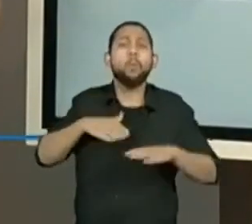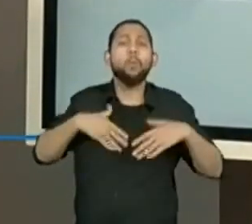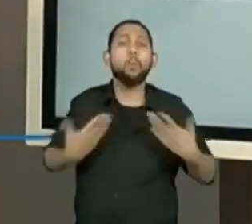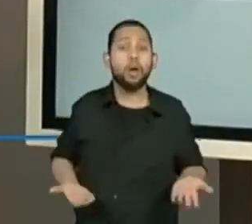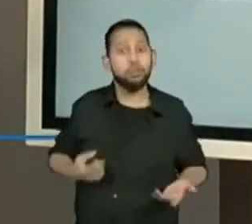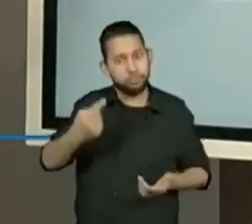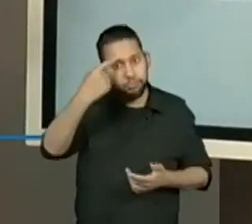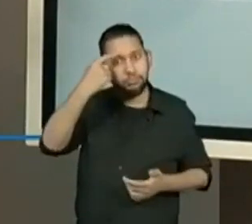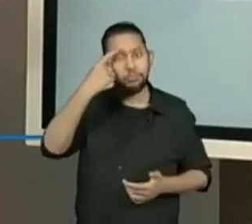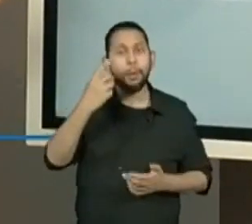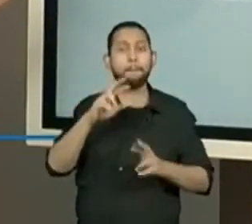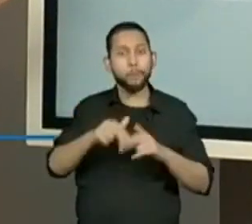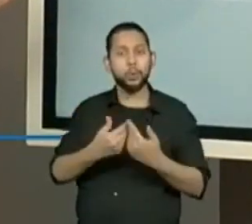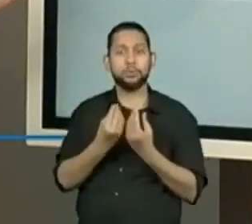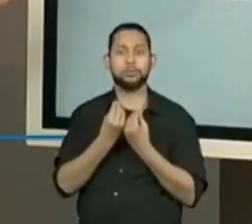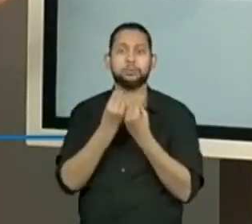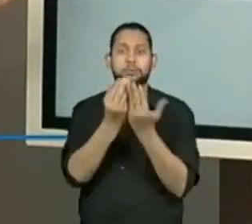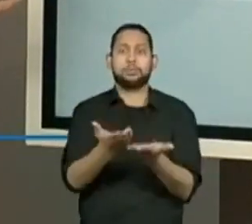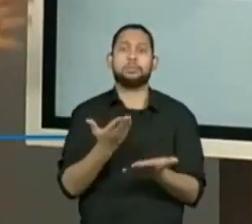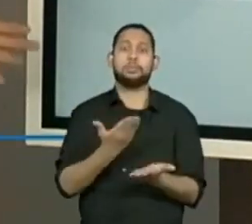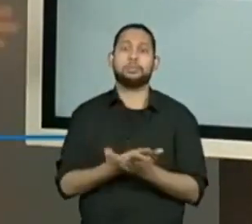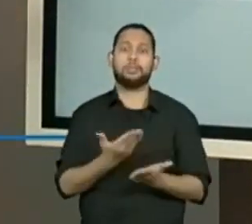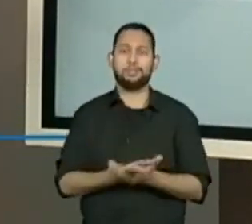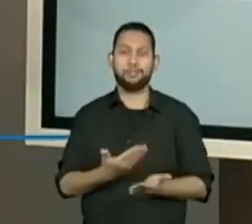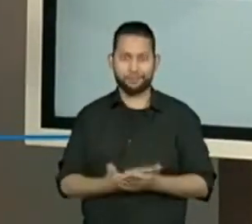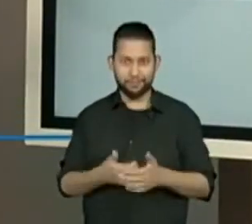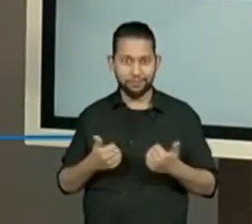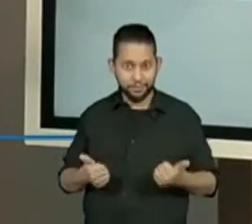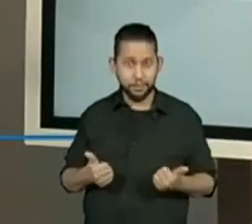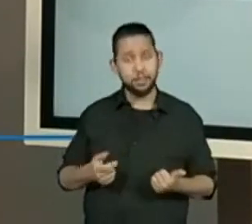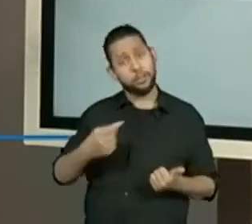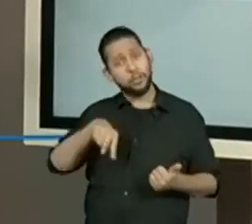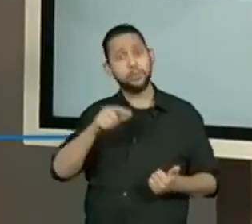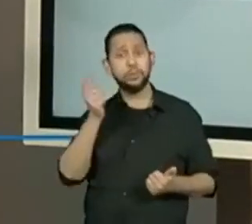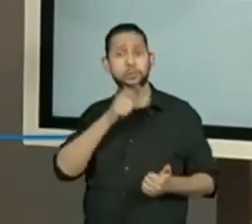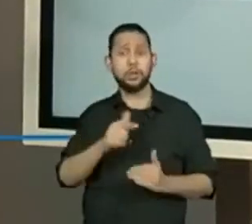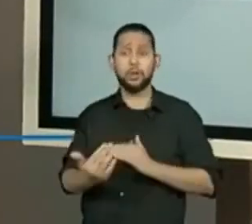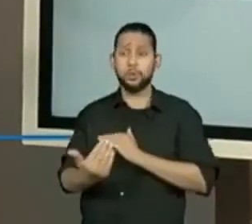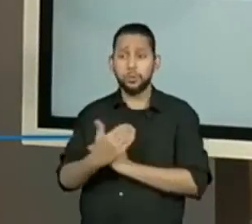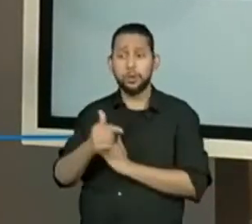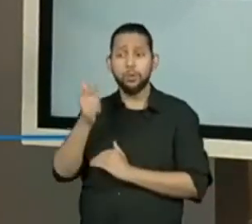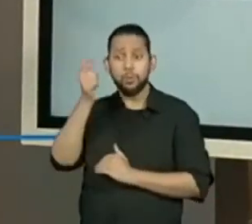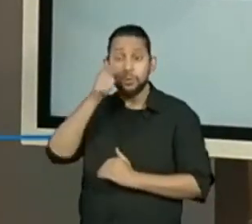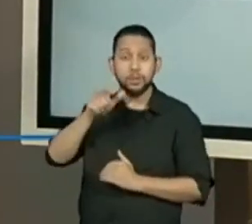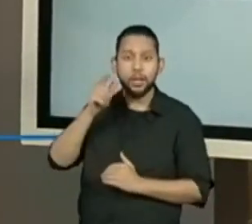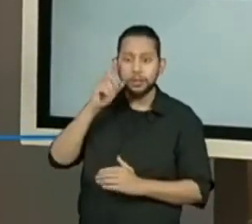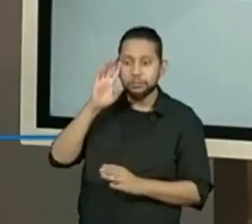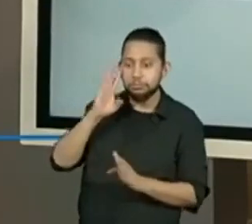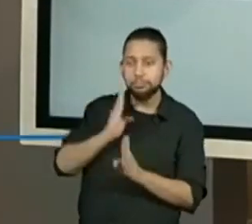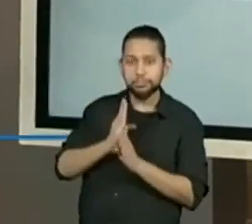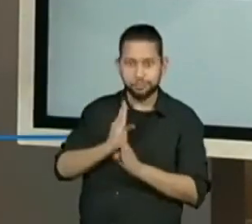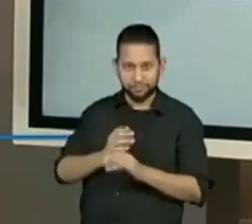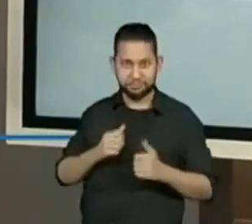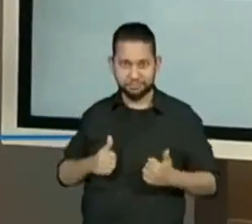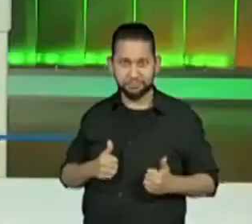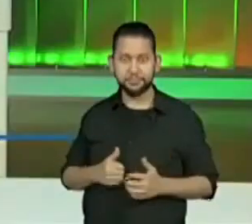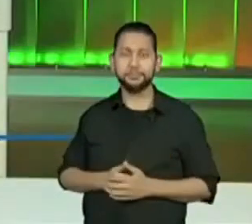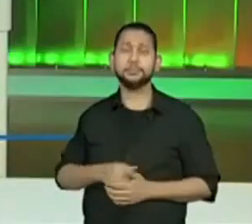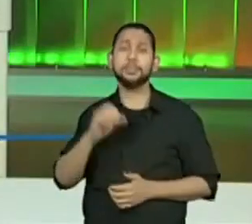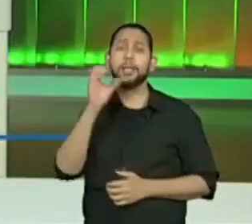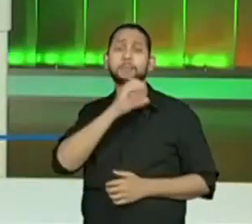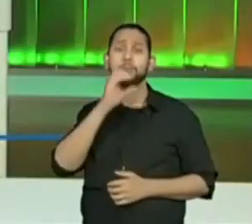aula aqui foi para a gente pensar em diferentes estratégias que nos ajudem aí a resolver essas situações tá bom